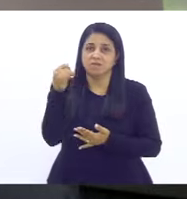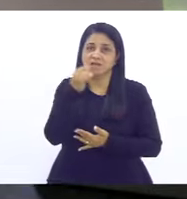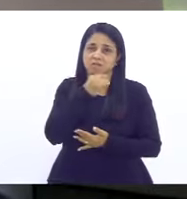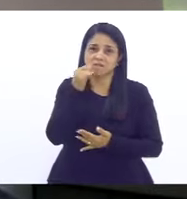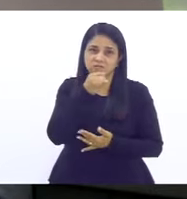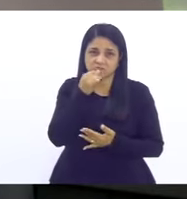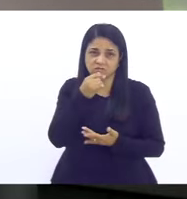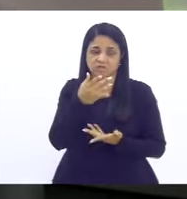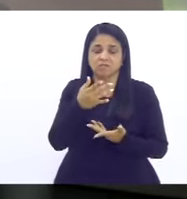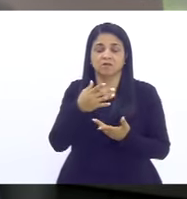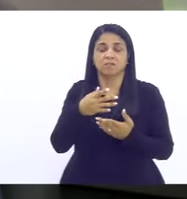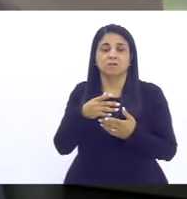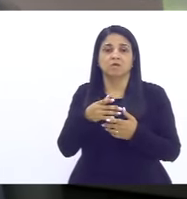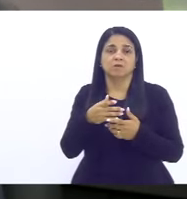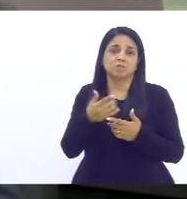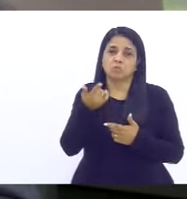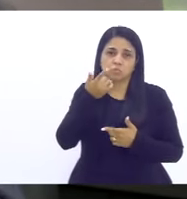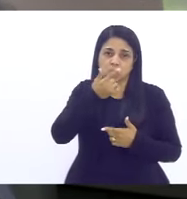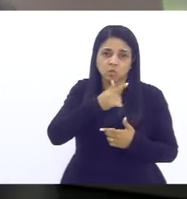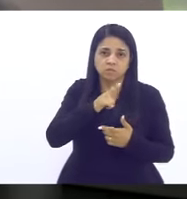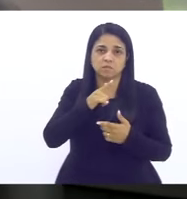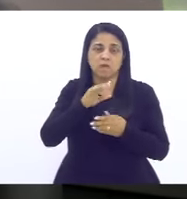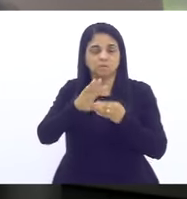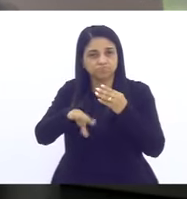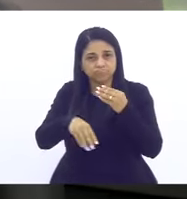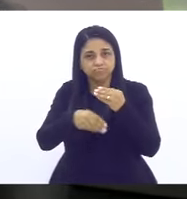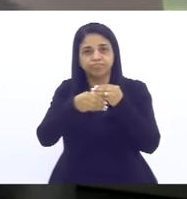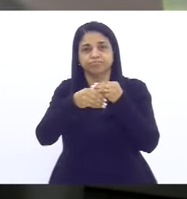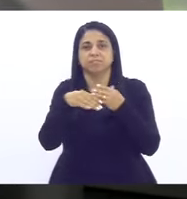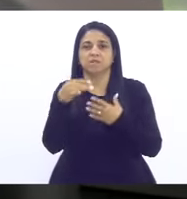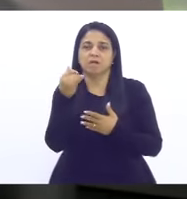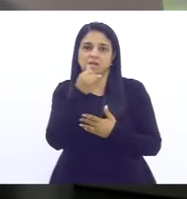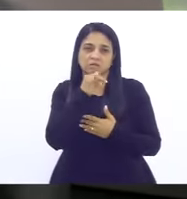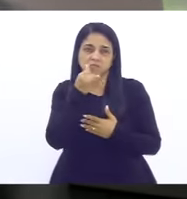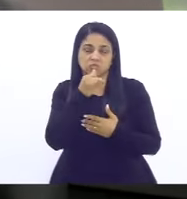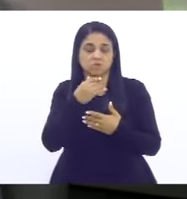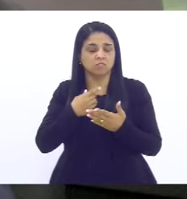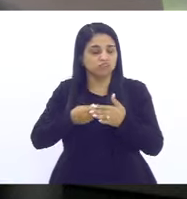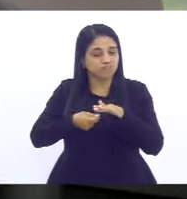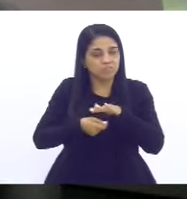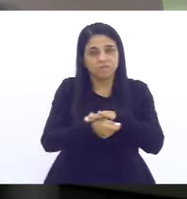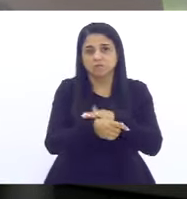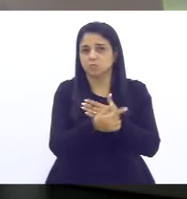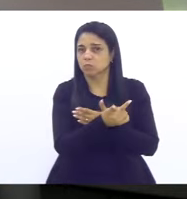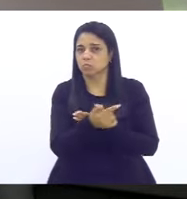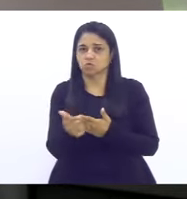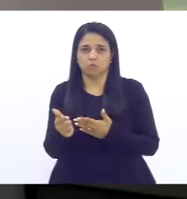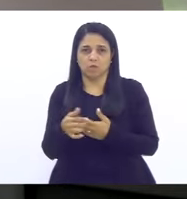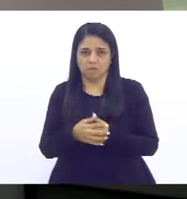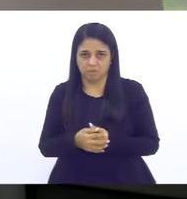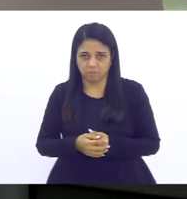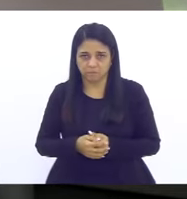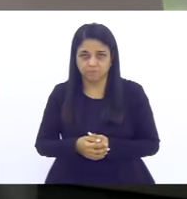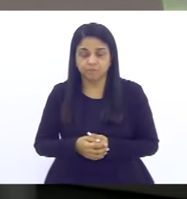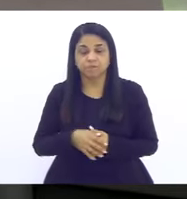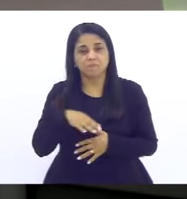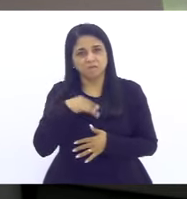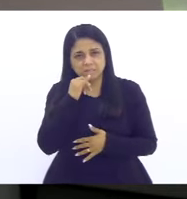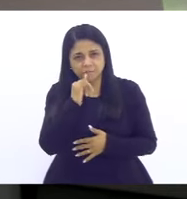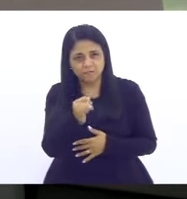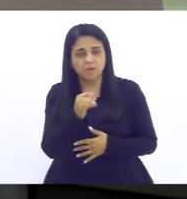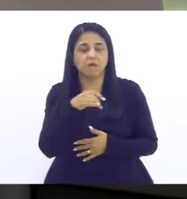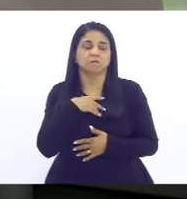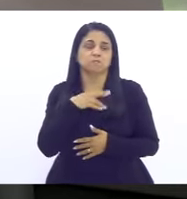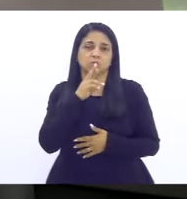não conseguir o aumento de carga, por conta de não conseguir se fazer os investimentos. Eu falo sempre, deputado Rodrigo Amorim, presidente